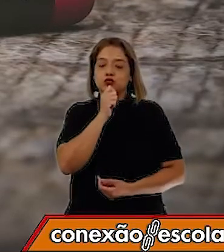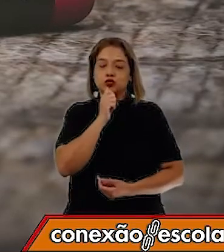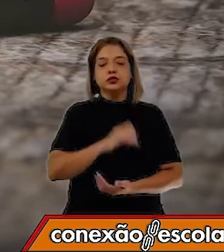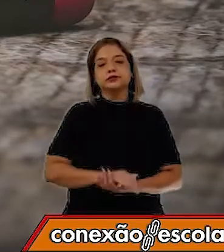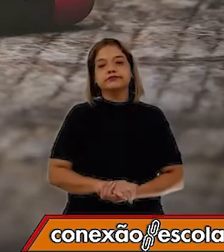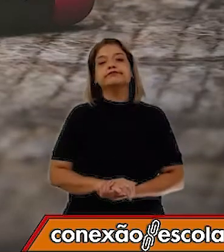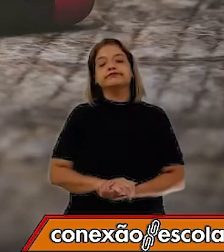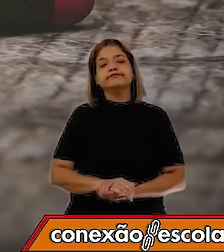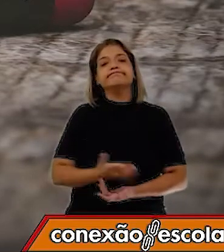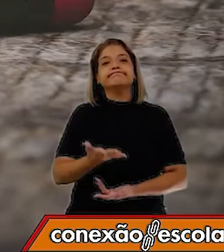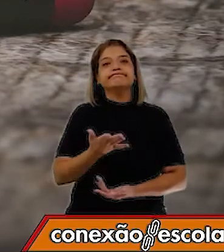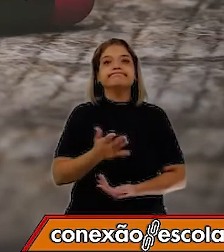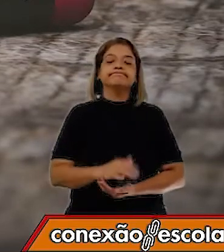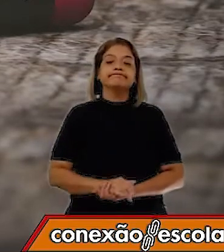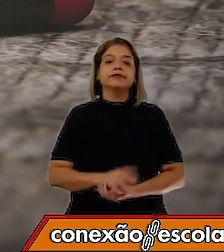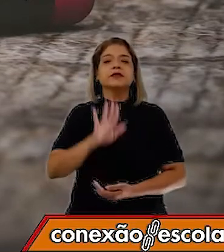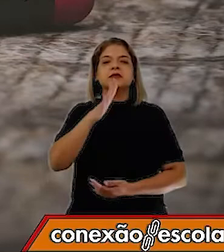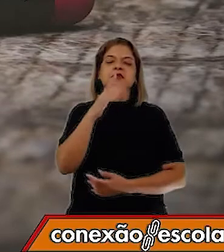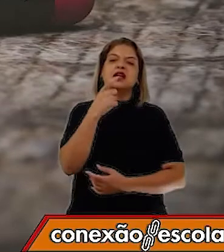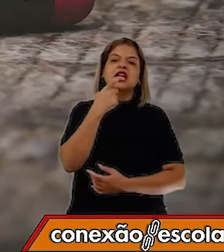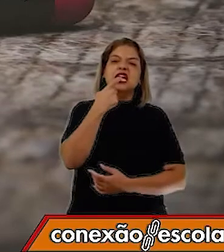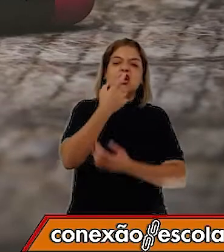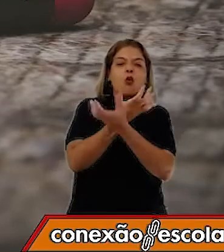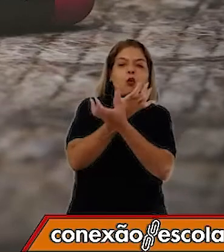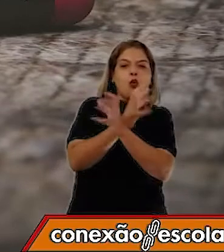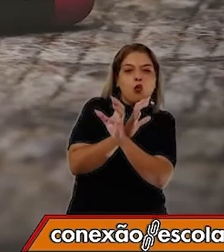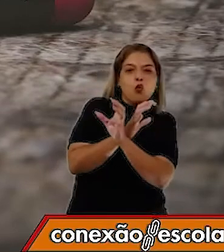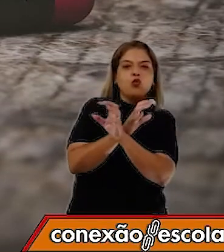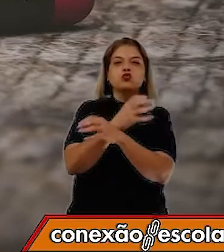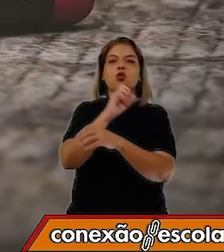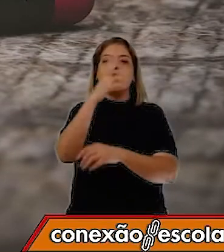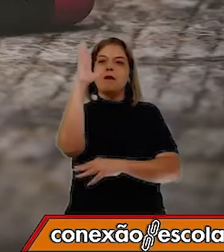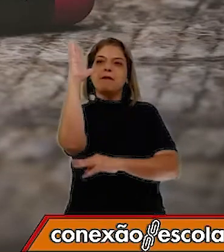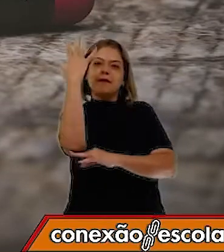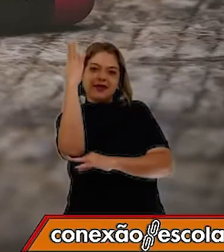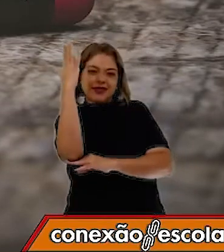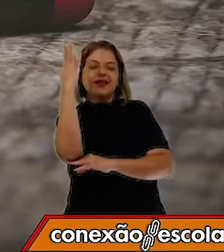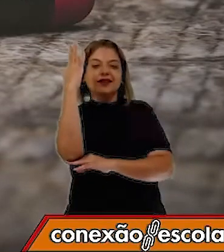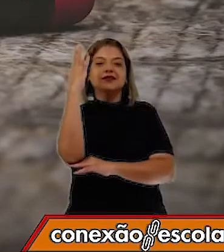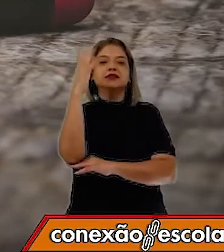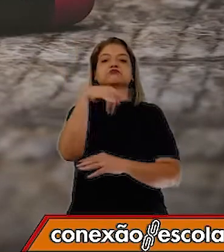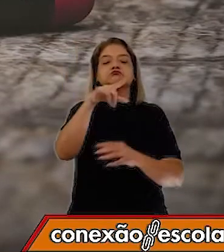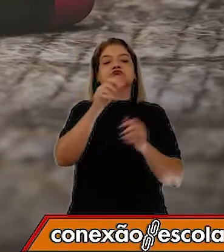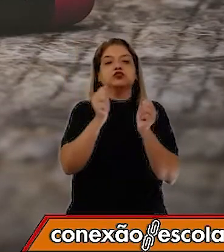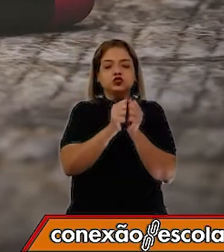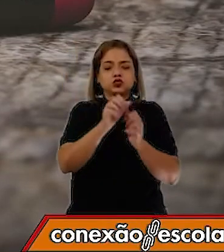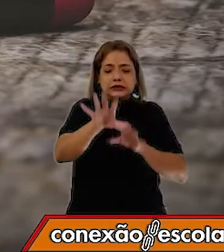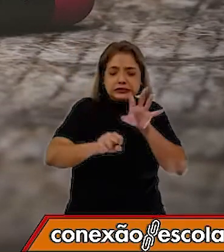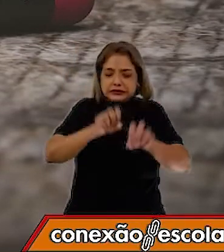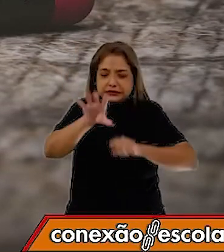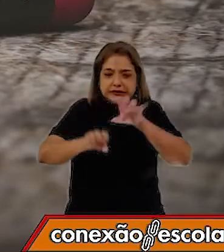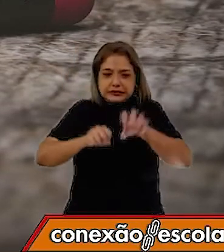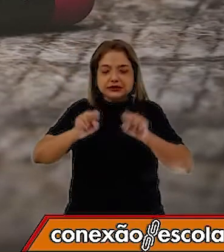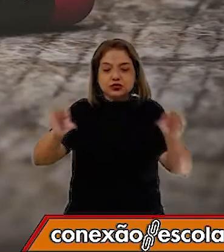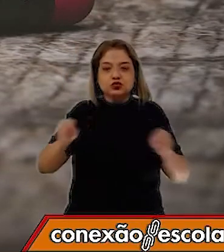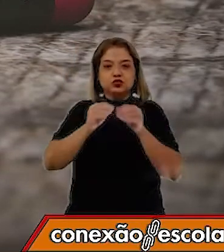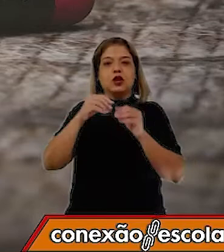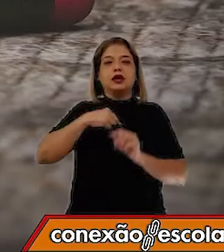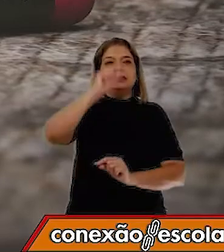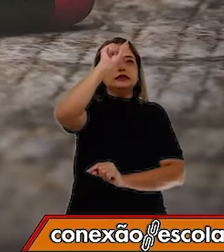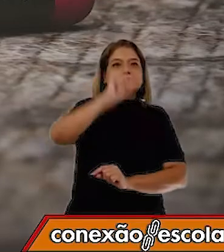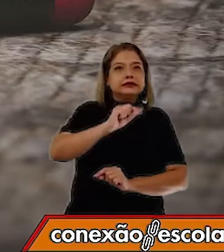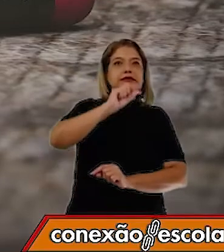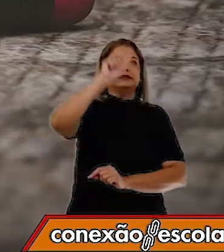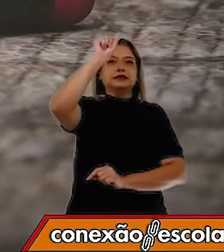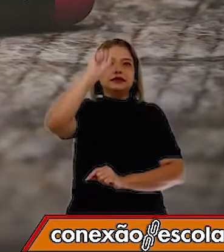pegavam pedaços de ossos ou madeiras, levavam com eles e iam riscando. Cada vez